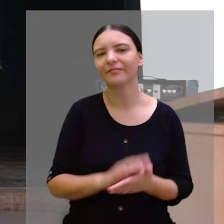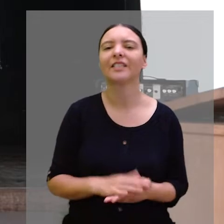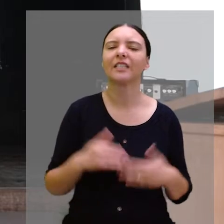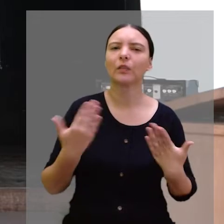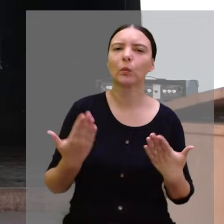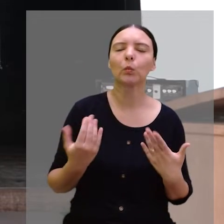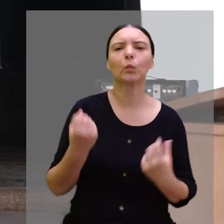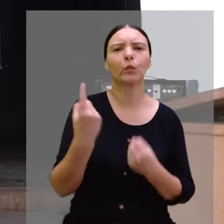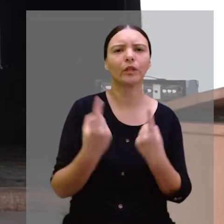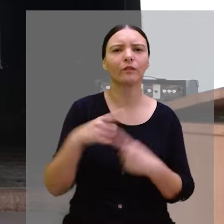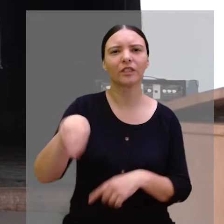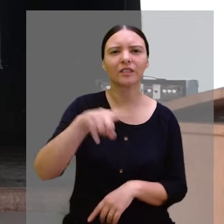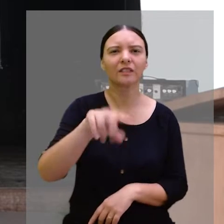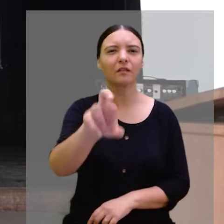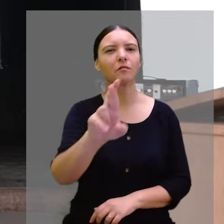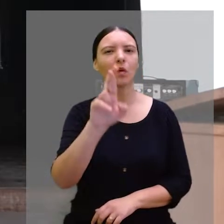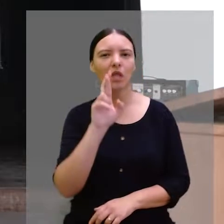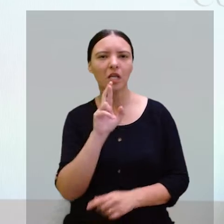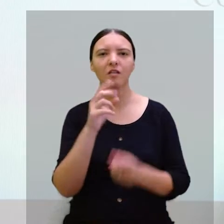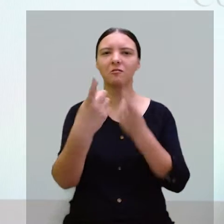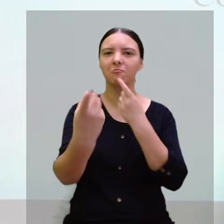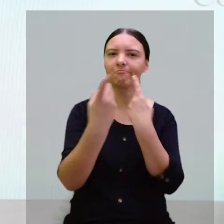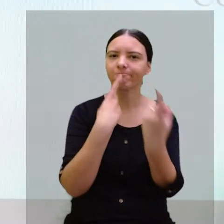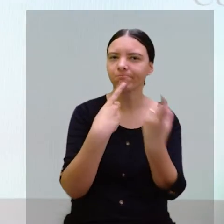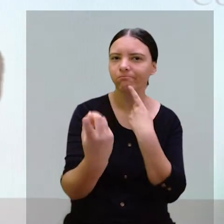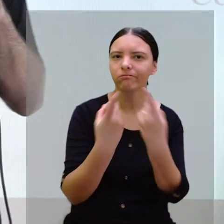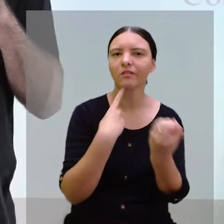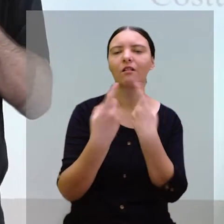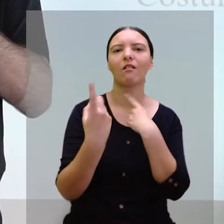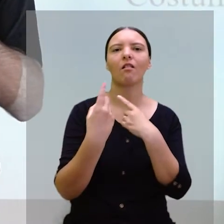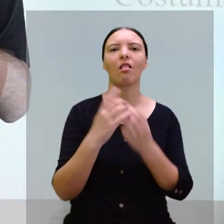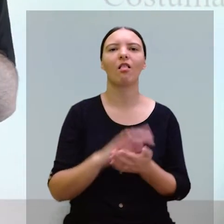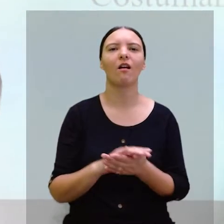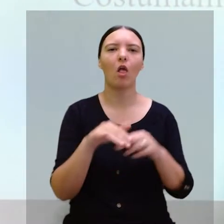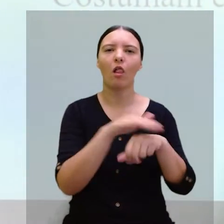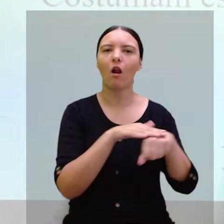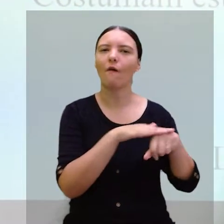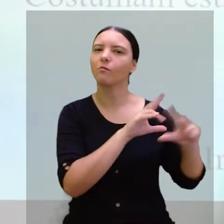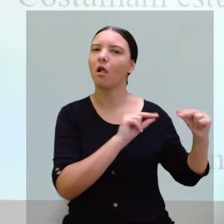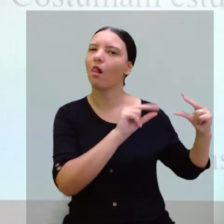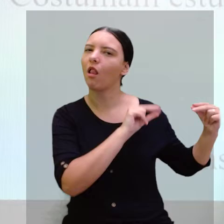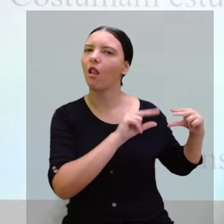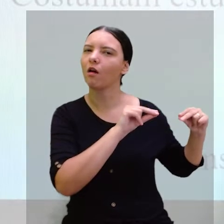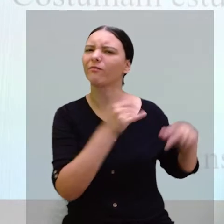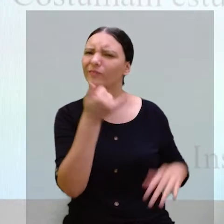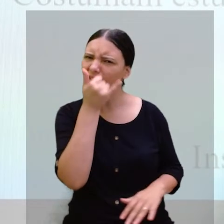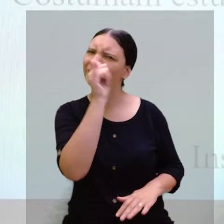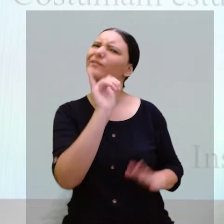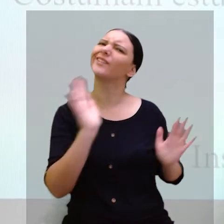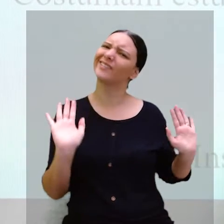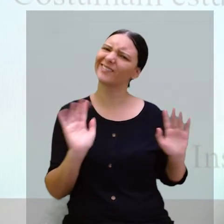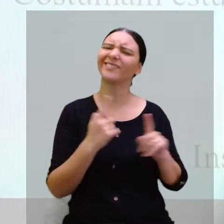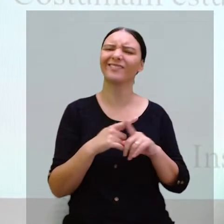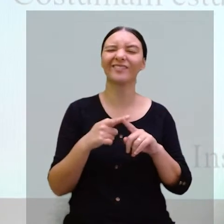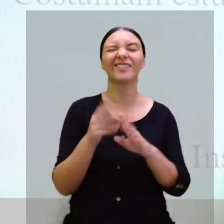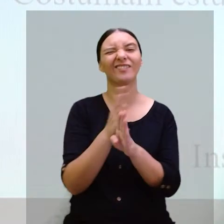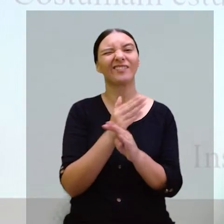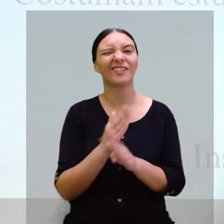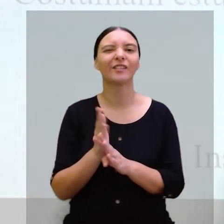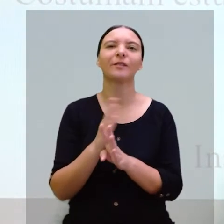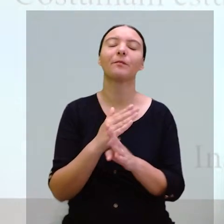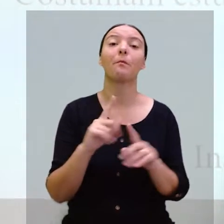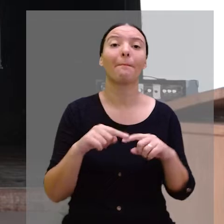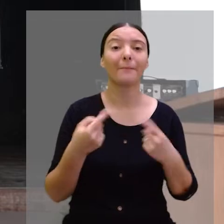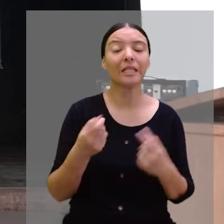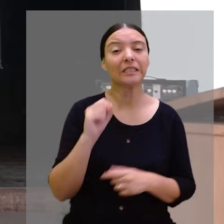alguns momentos eu queria que vocês respondessem, dialogassem, evitar sempre a conversa paralela, porque senão acaba que a gente fica meio perdido, mas sempre